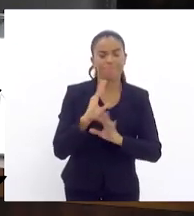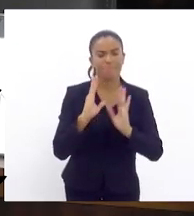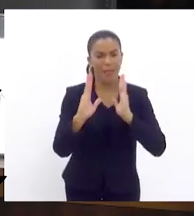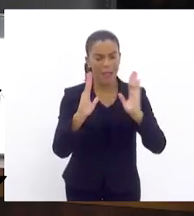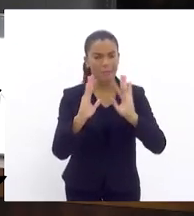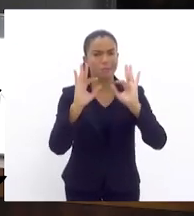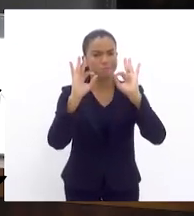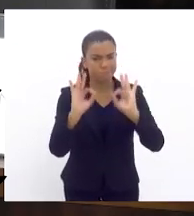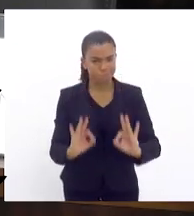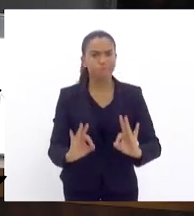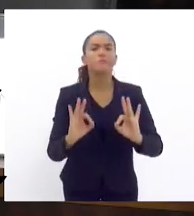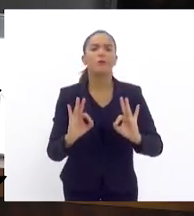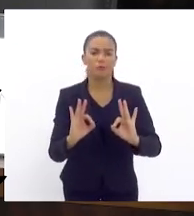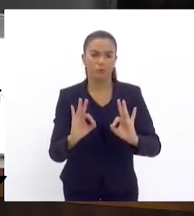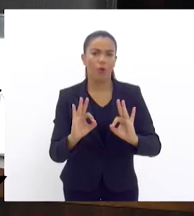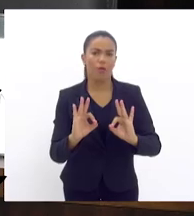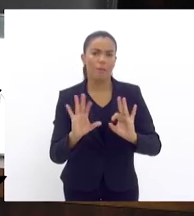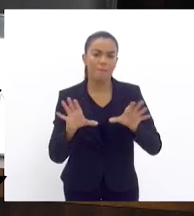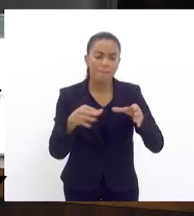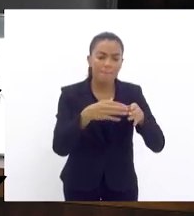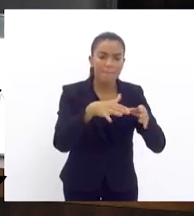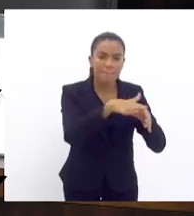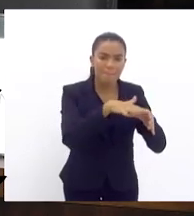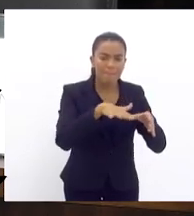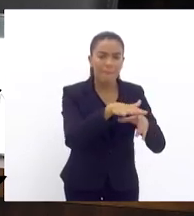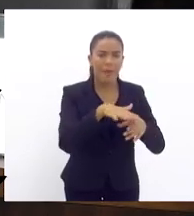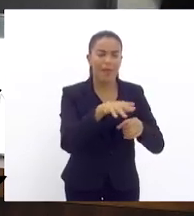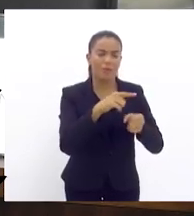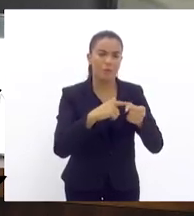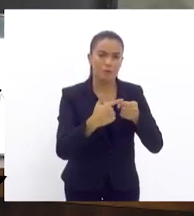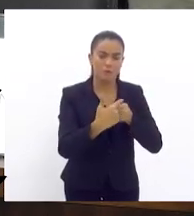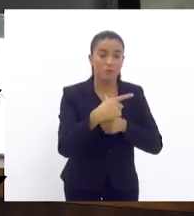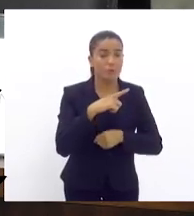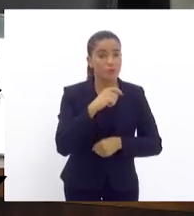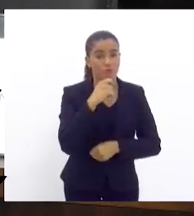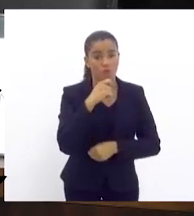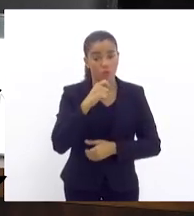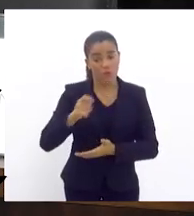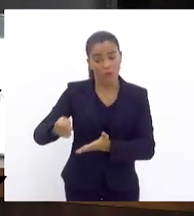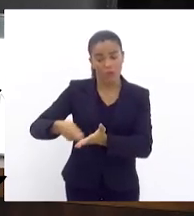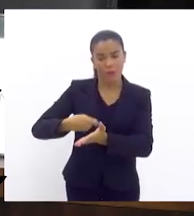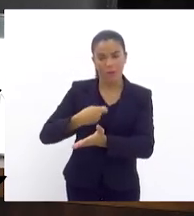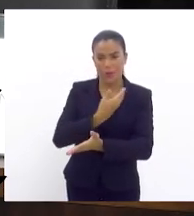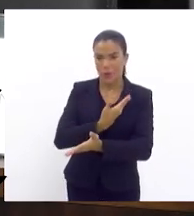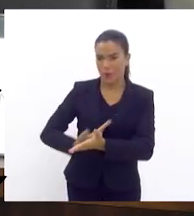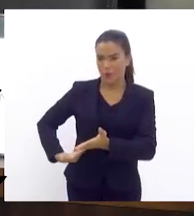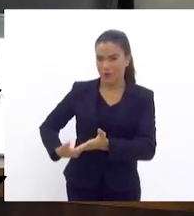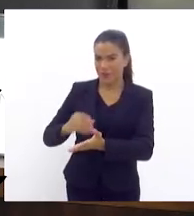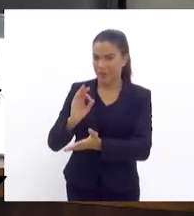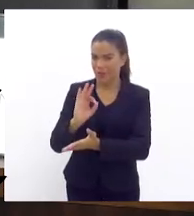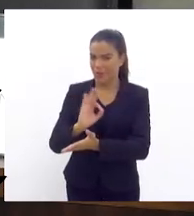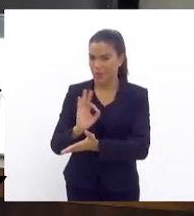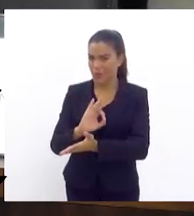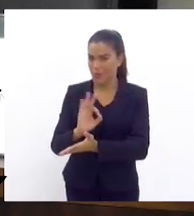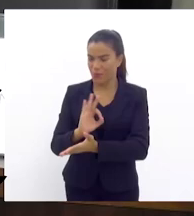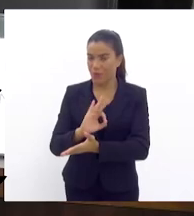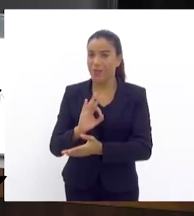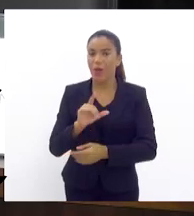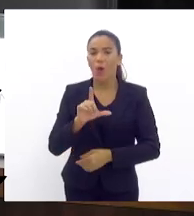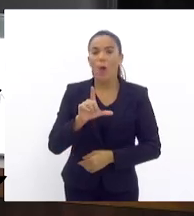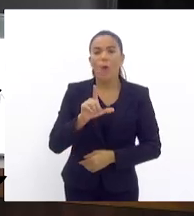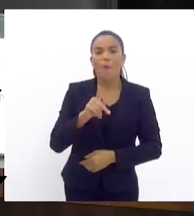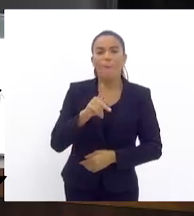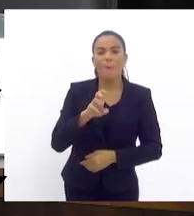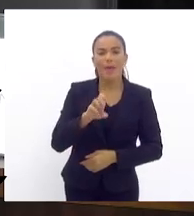foi feito por parte do município, mas não teve assinatura do governador, então, naquele momento, o Luiz Fernando Pezão,